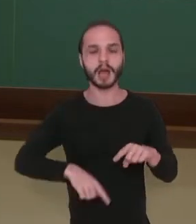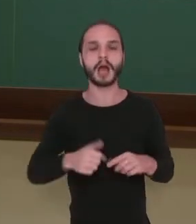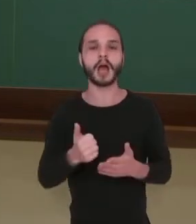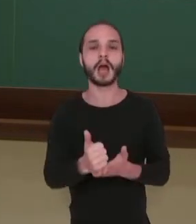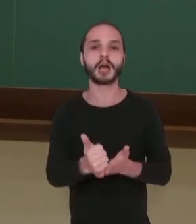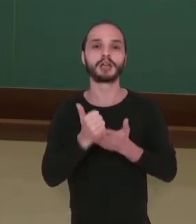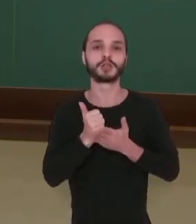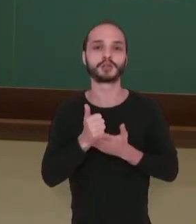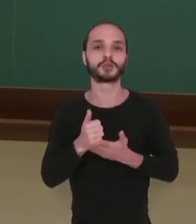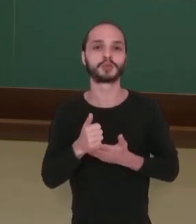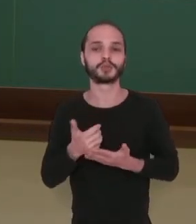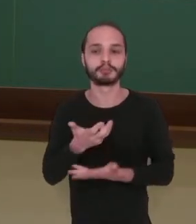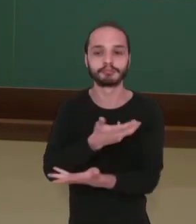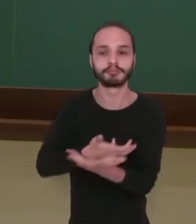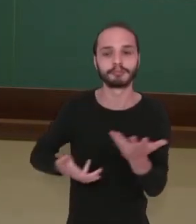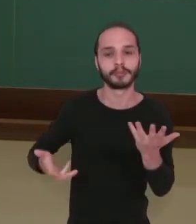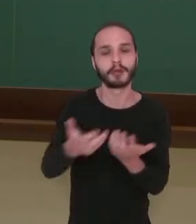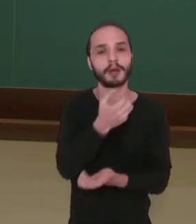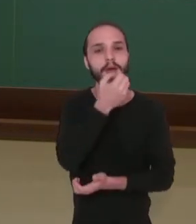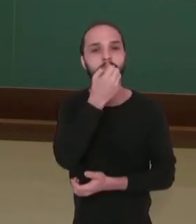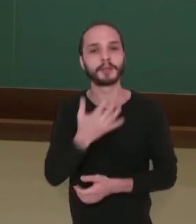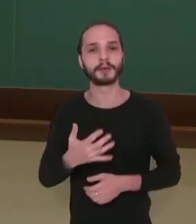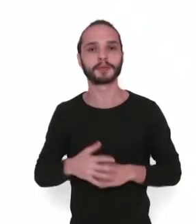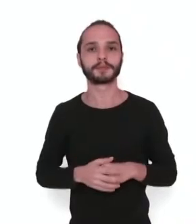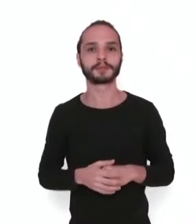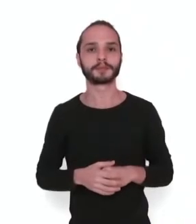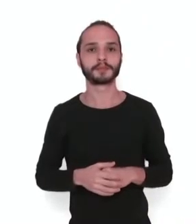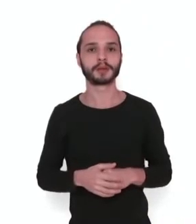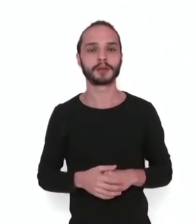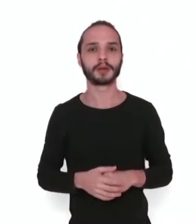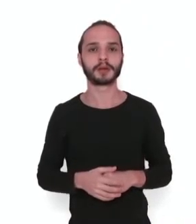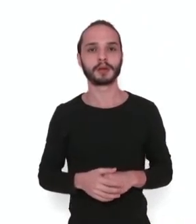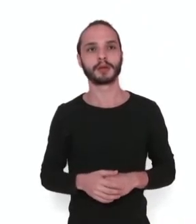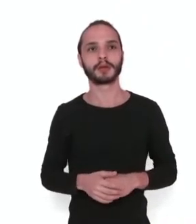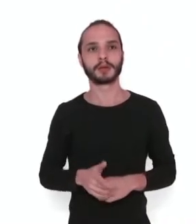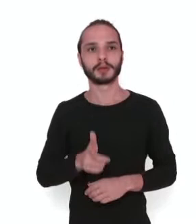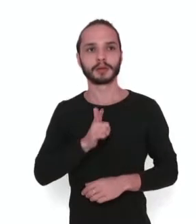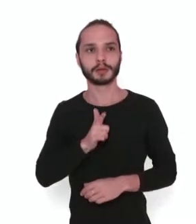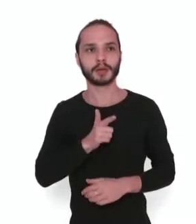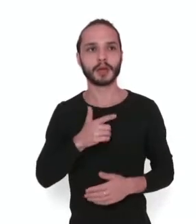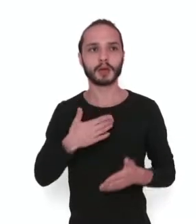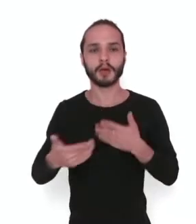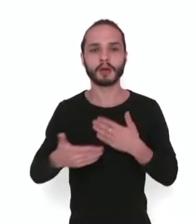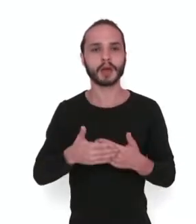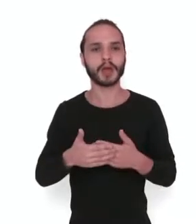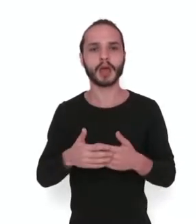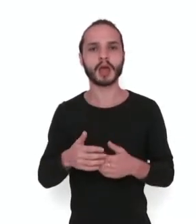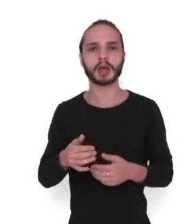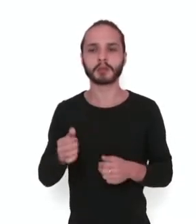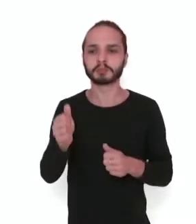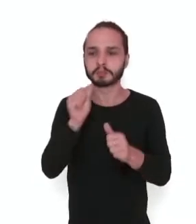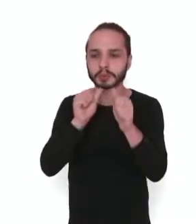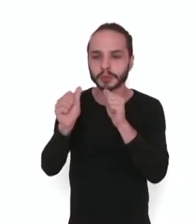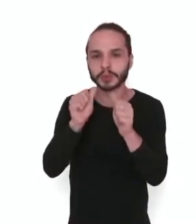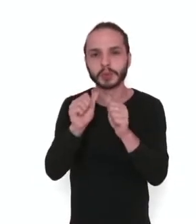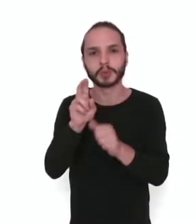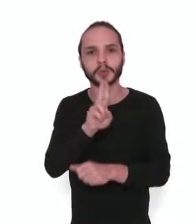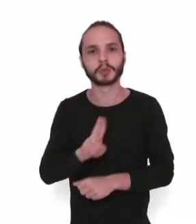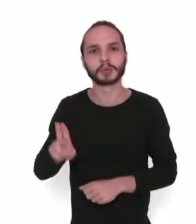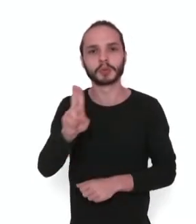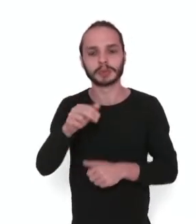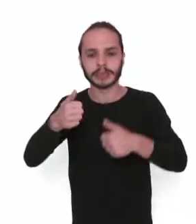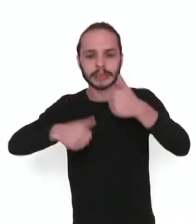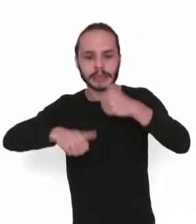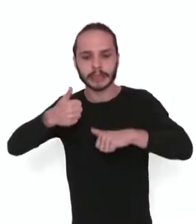aí a criar um clima harmônico na aula. Consumir, portar, manusear ou ingerir qualquer tipo de substância psicoativa